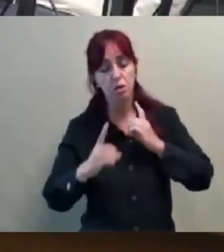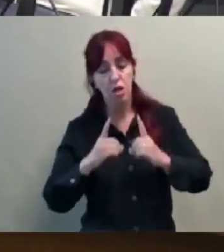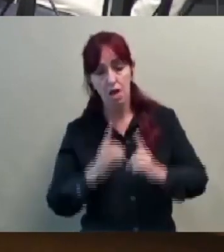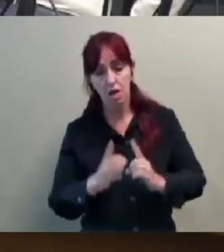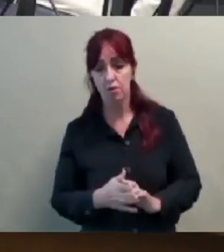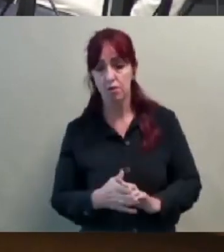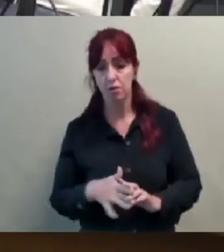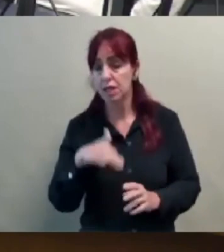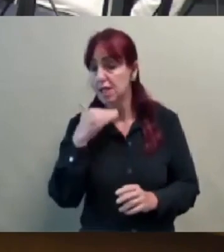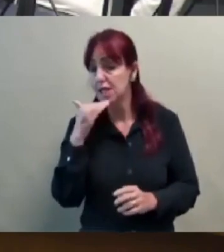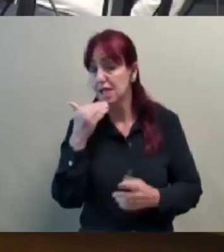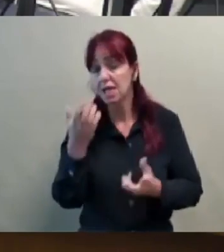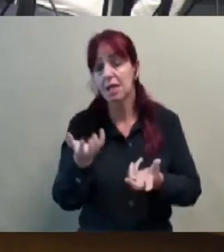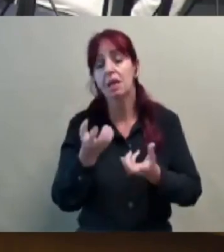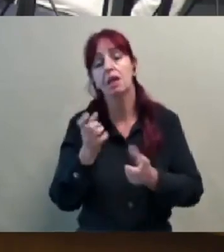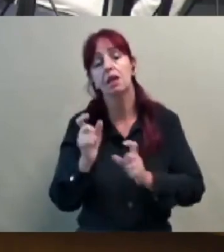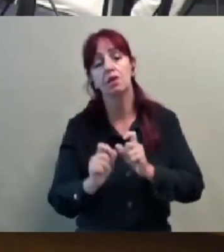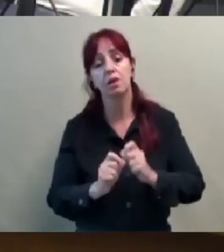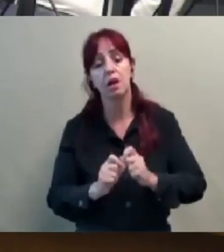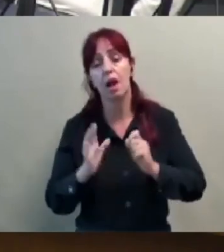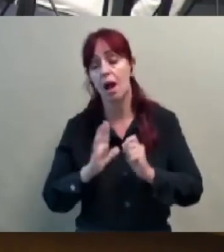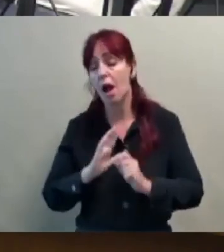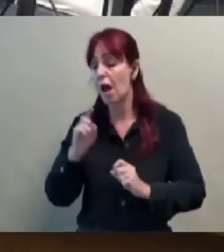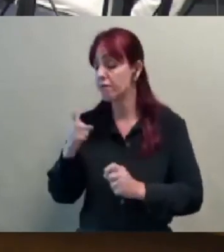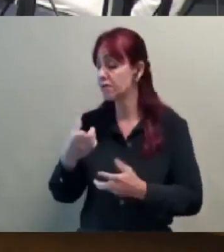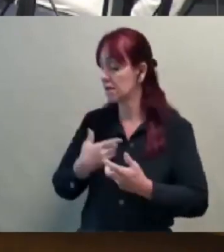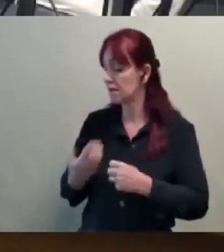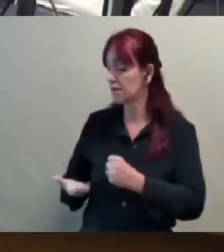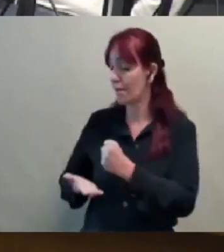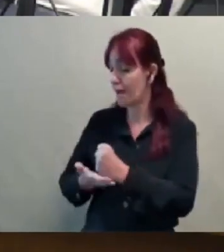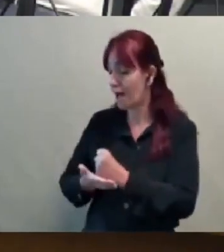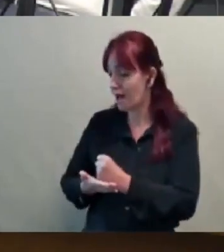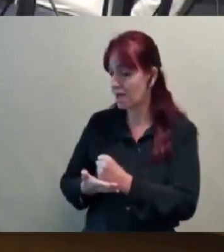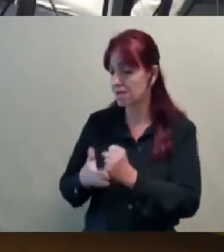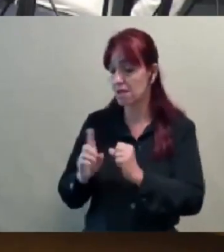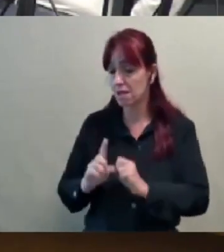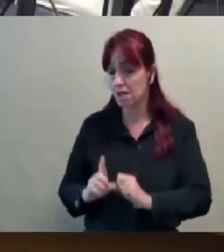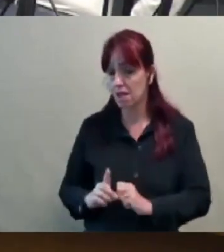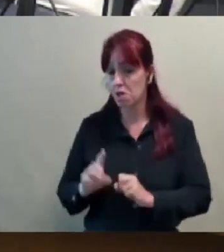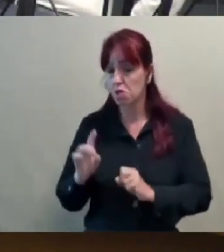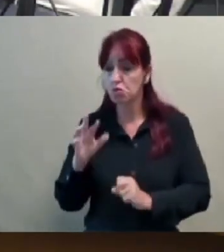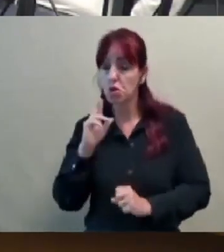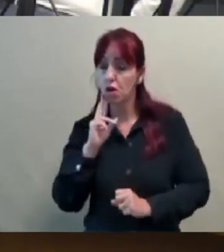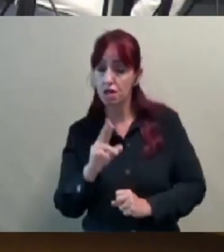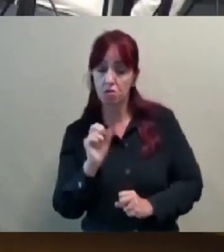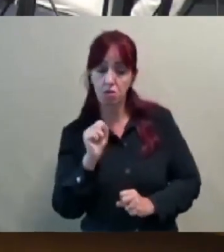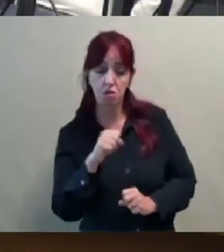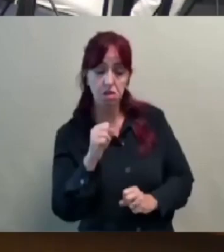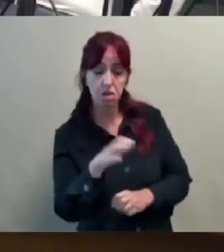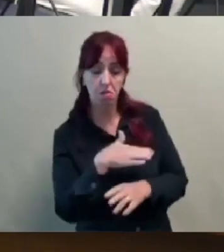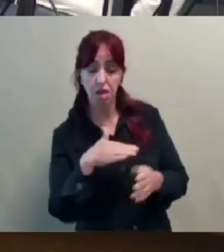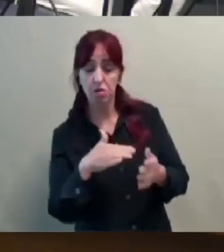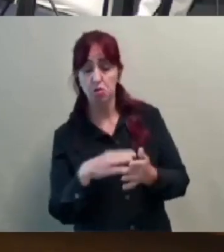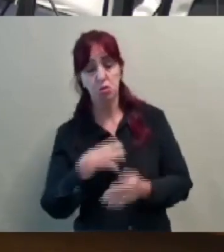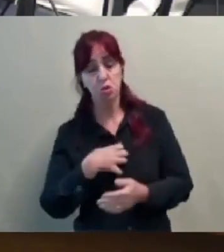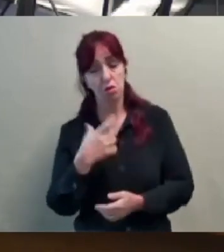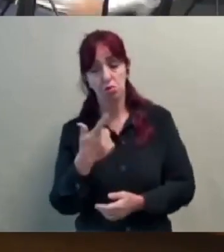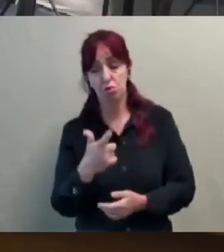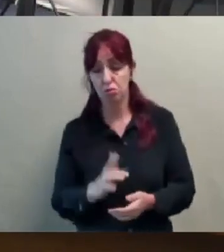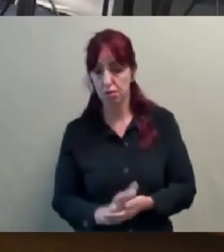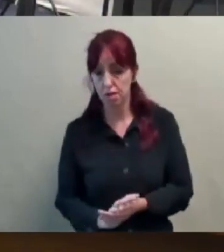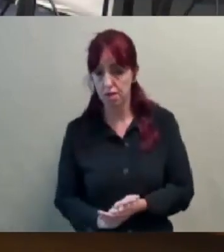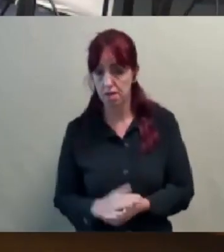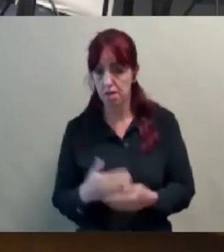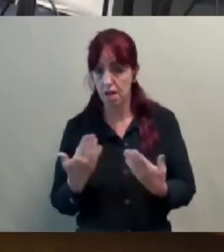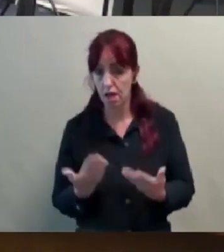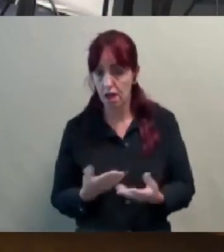está querendo aqui, mas você quer ser base? Não, base que só responde sim para tudo, não tem jeito de ser mesmo, não. Aí já